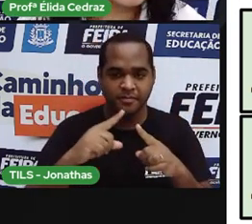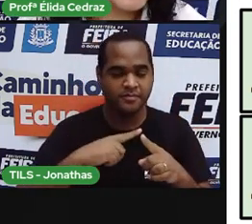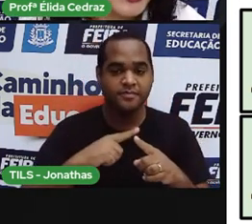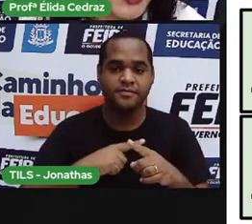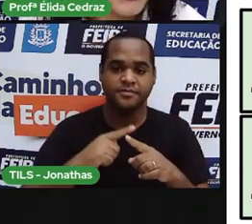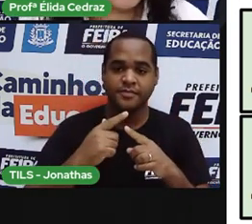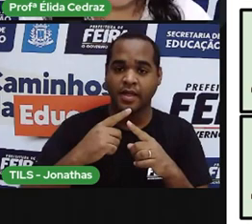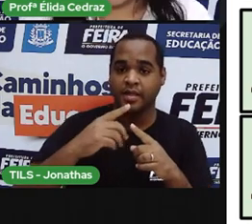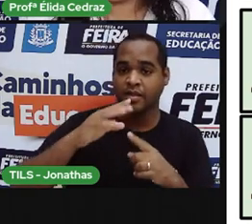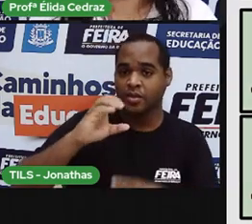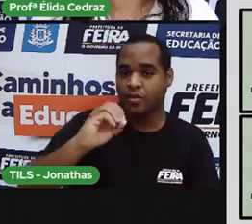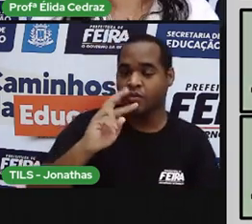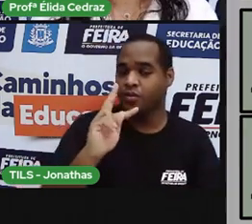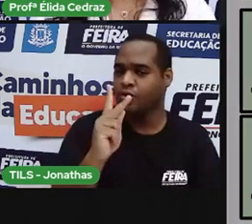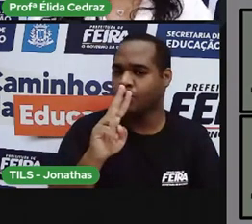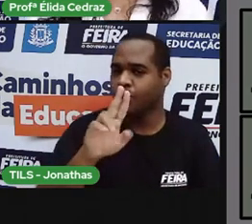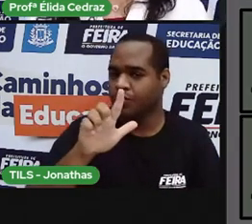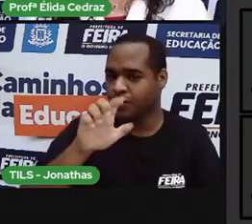em chuva.